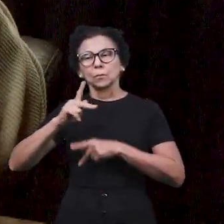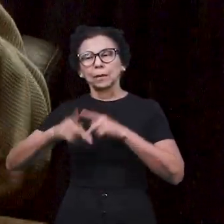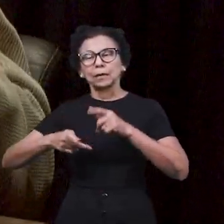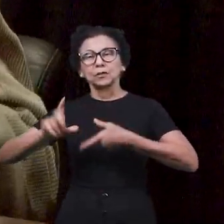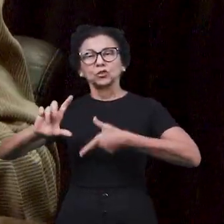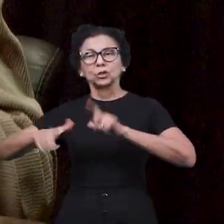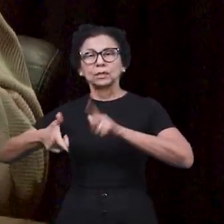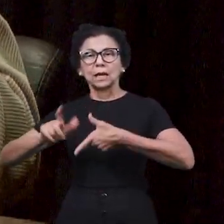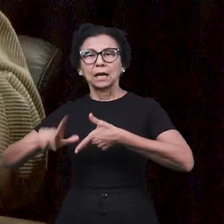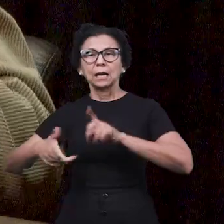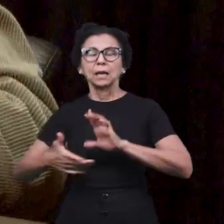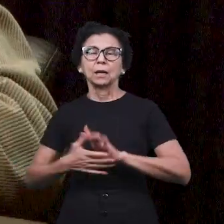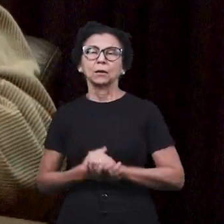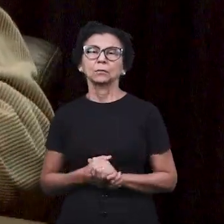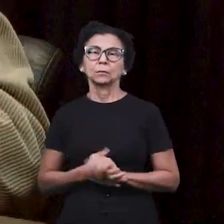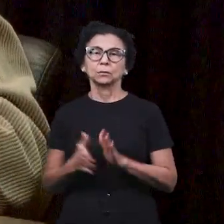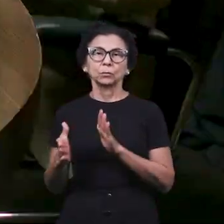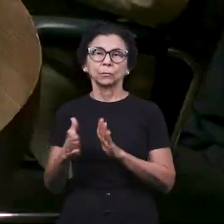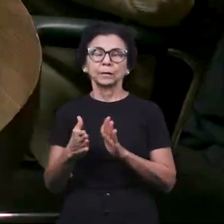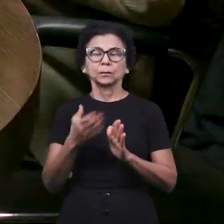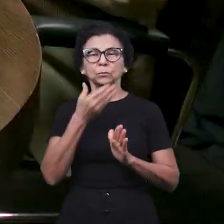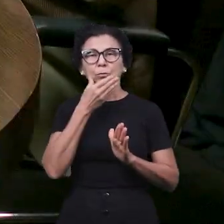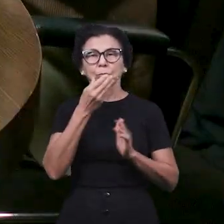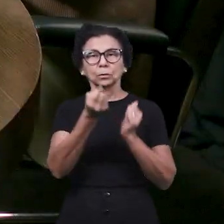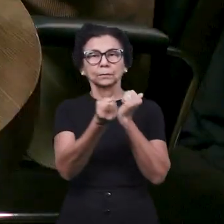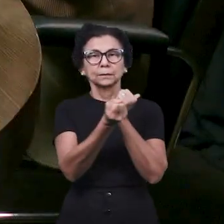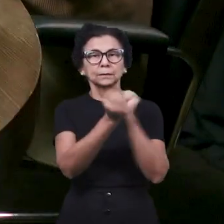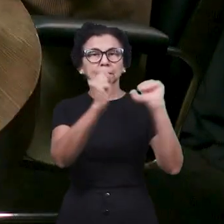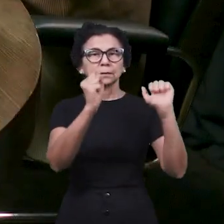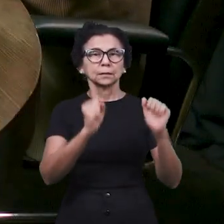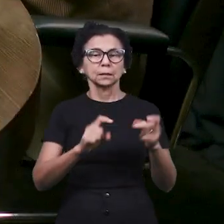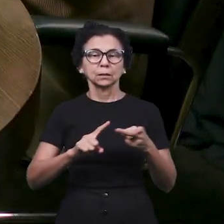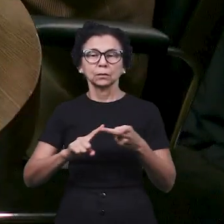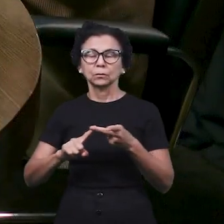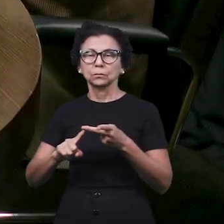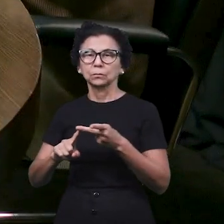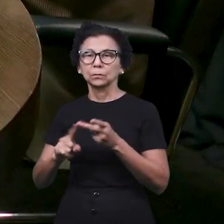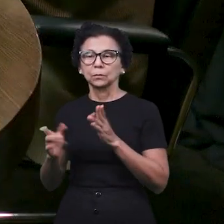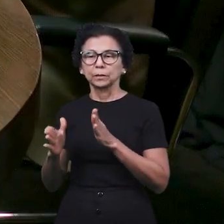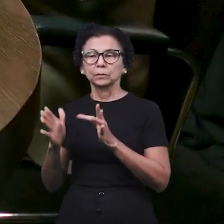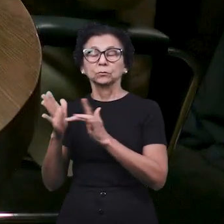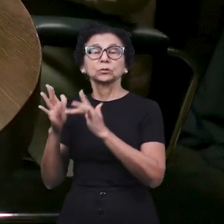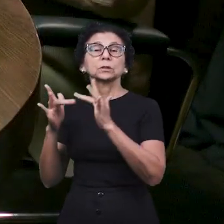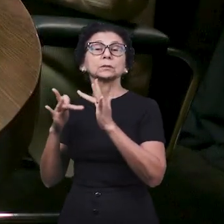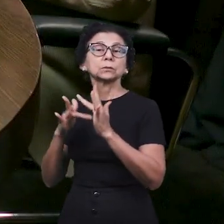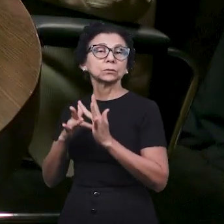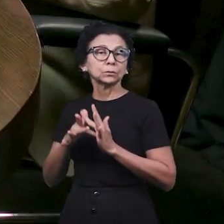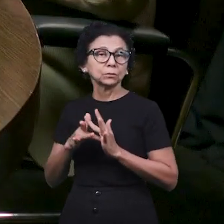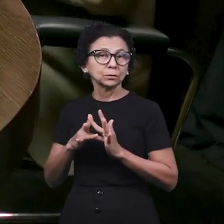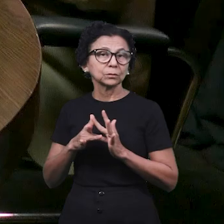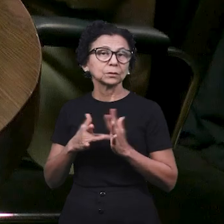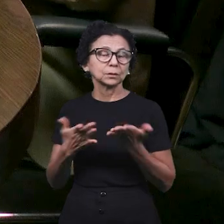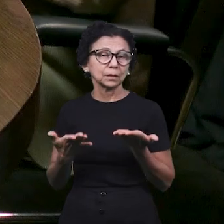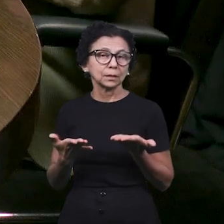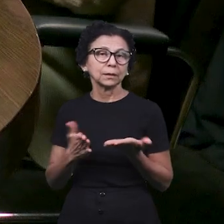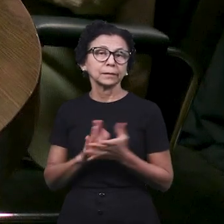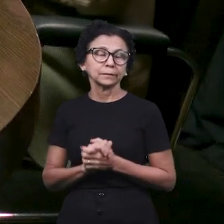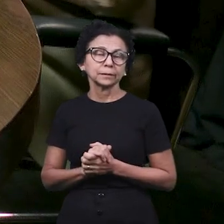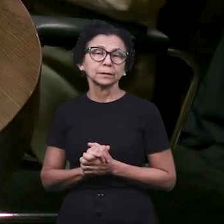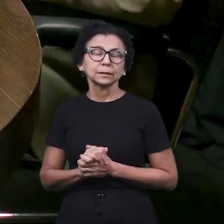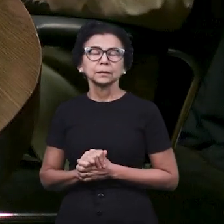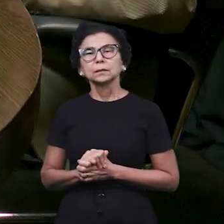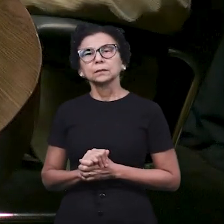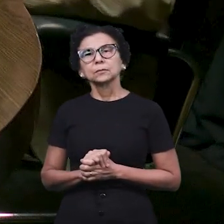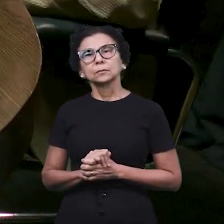de Sansão, na época do próprio Senhor Jesus. O Ali, exemplo que o senhor deu aí de Abraão, né, todo o a direcionamento escolha dele. não era